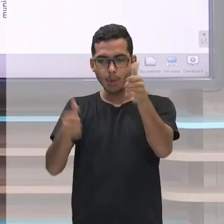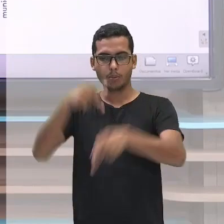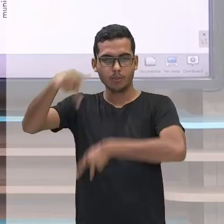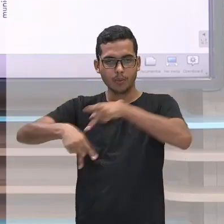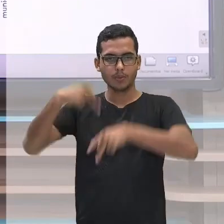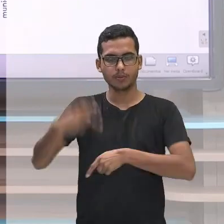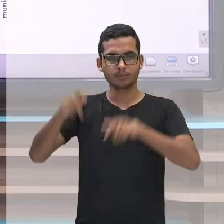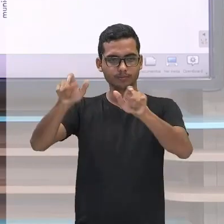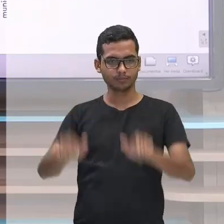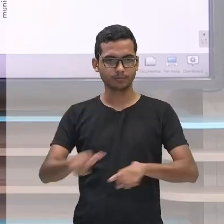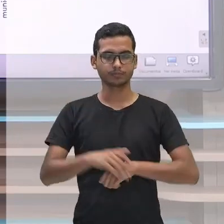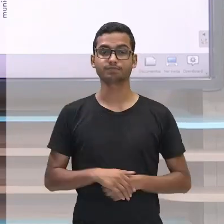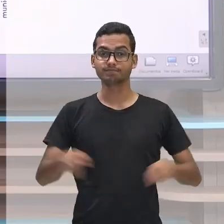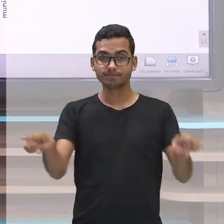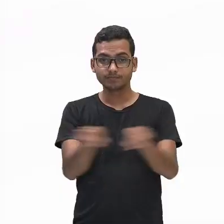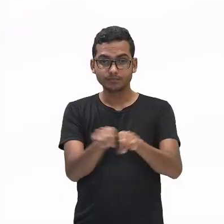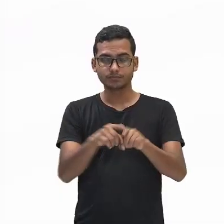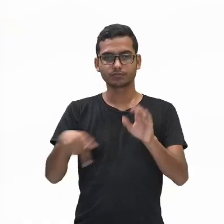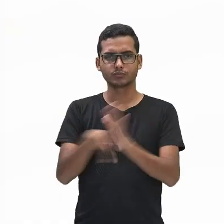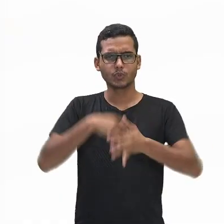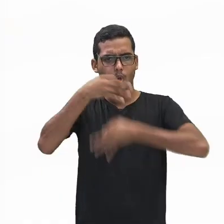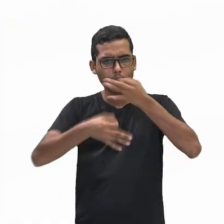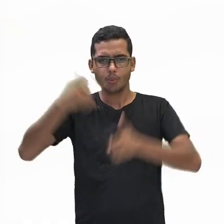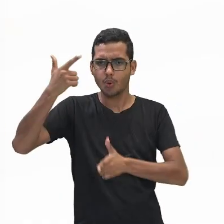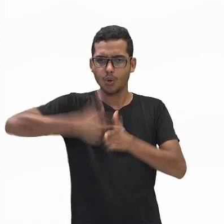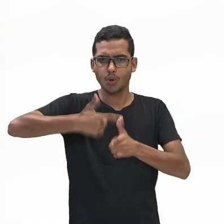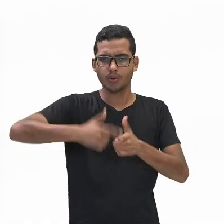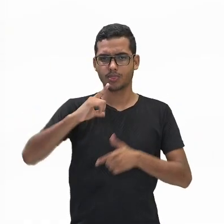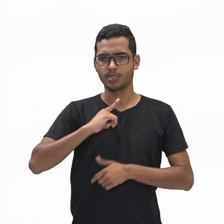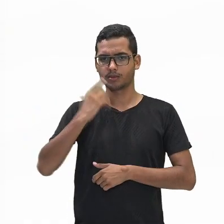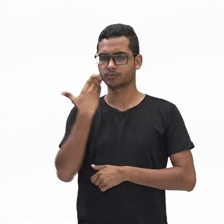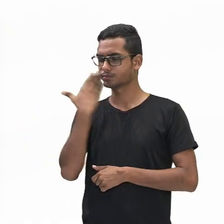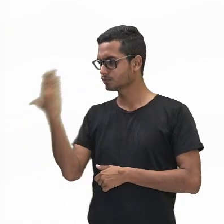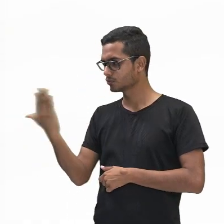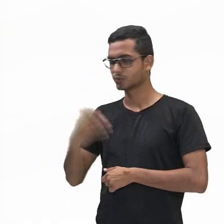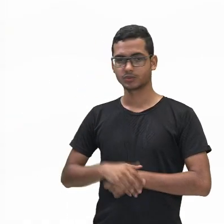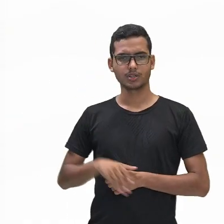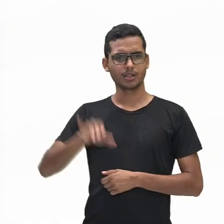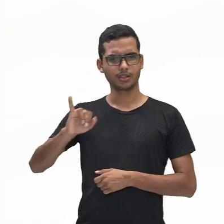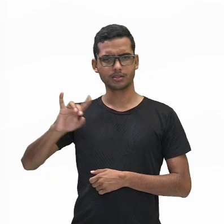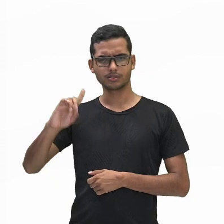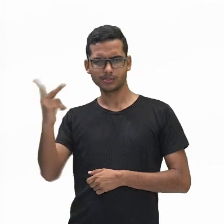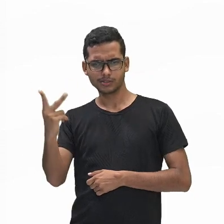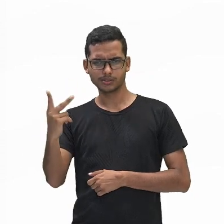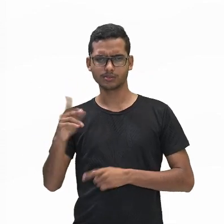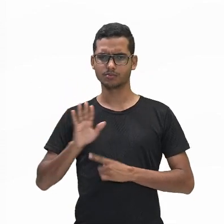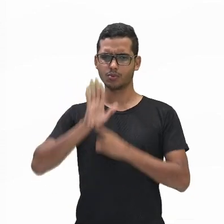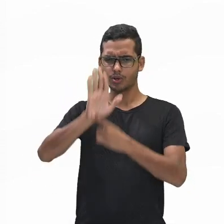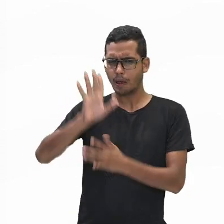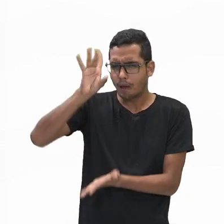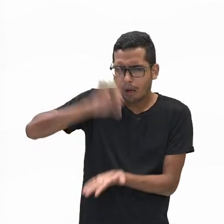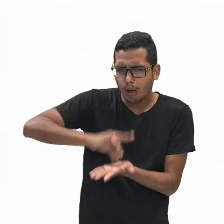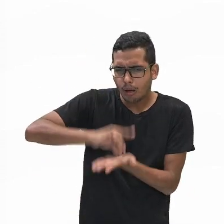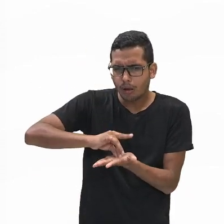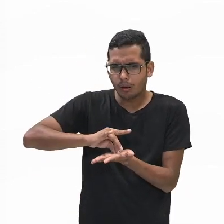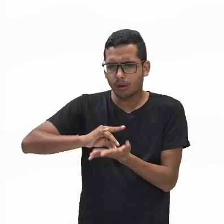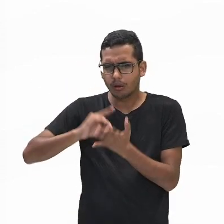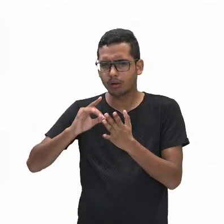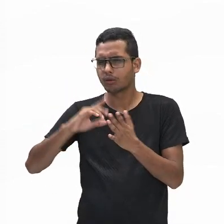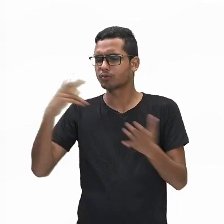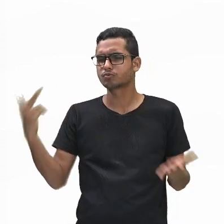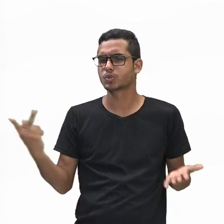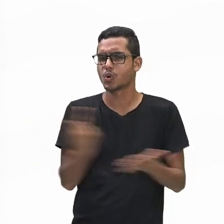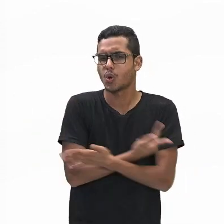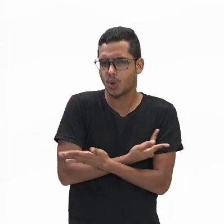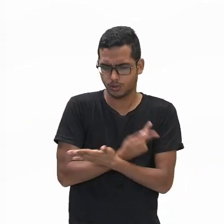bom? E aí nós temos as críticas que eu comentei com vocês, né? Será se o IDH ele reflete mesmo a realidade do que está